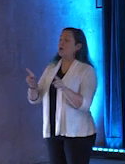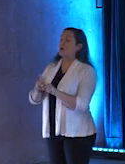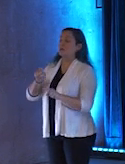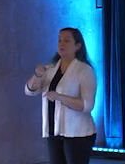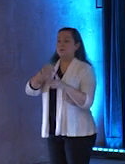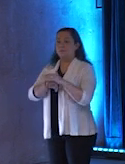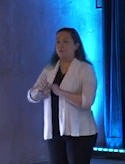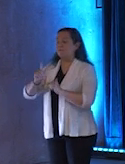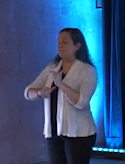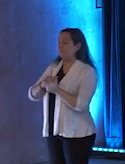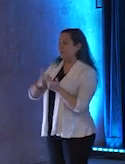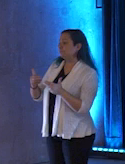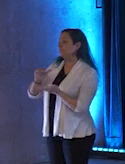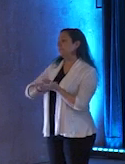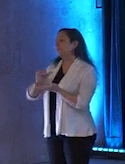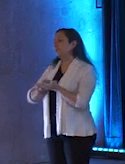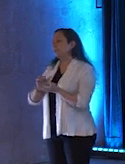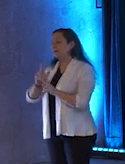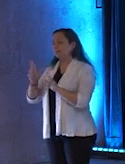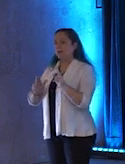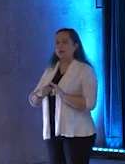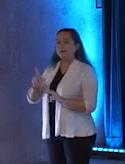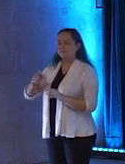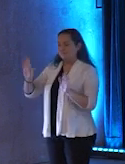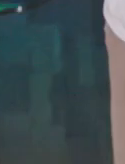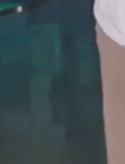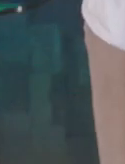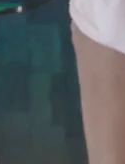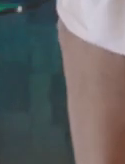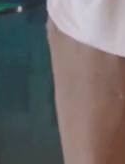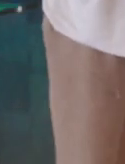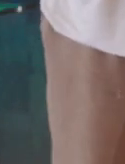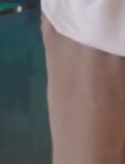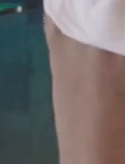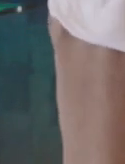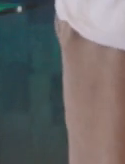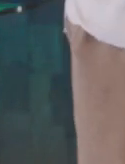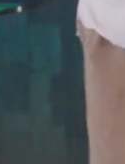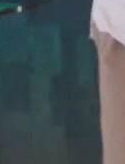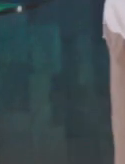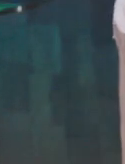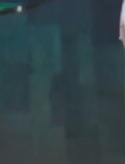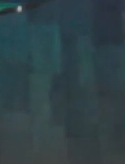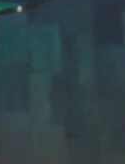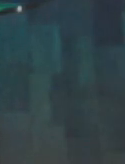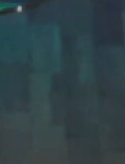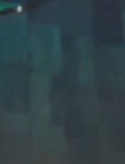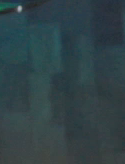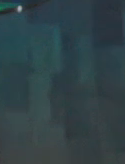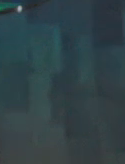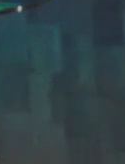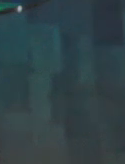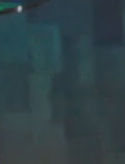Esses móveis, então, chamados secretárias, eles eram móveis fechados para guardar papéis, documentos e